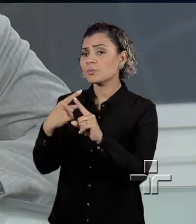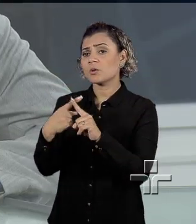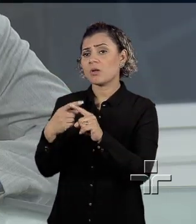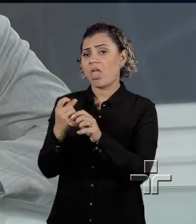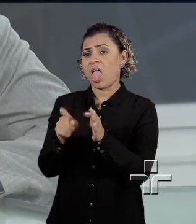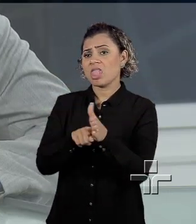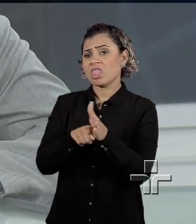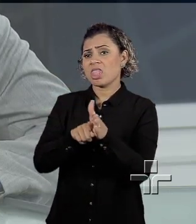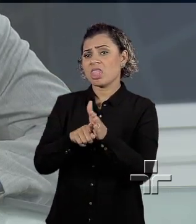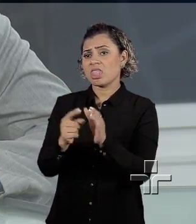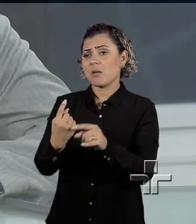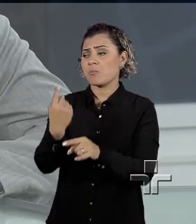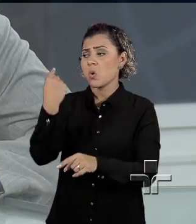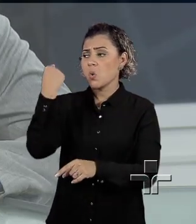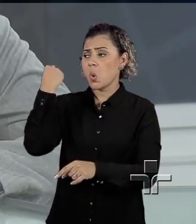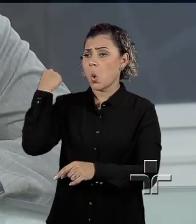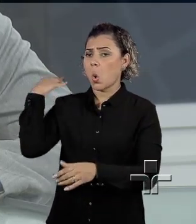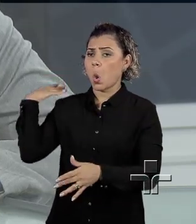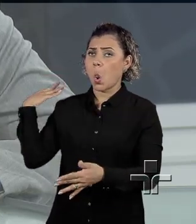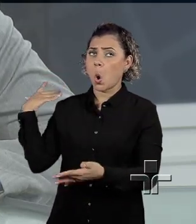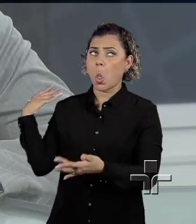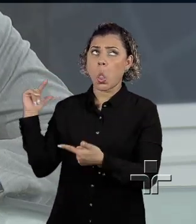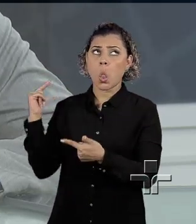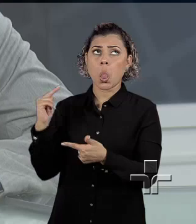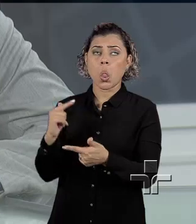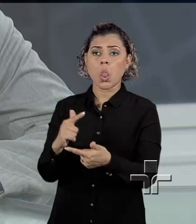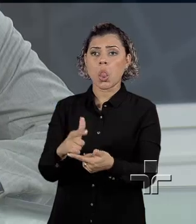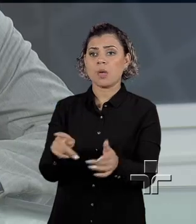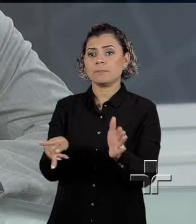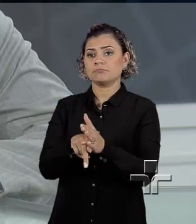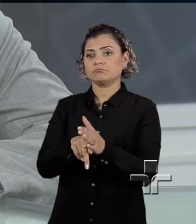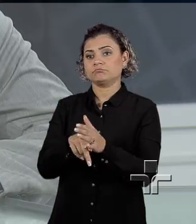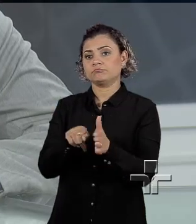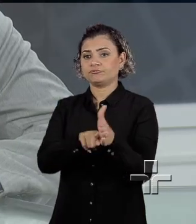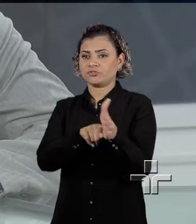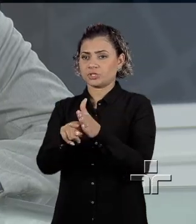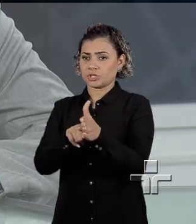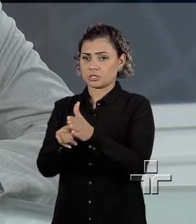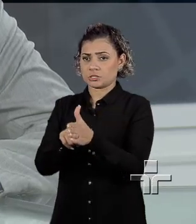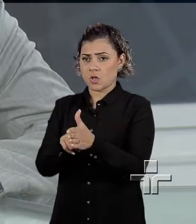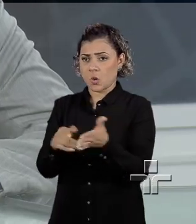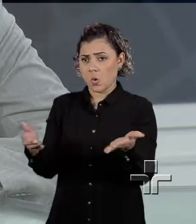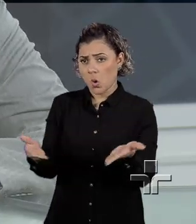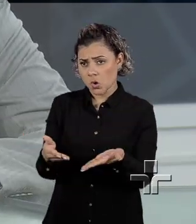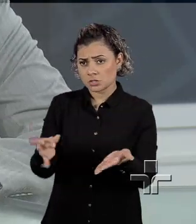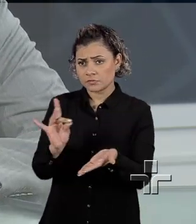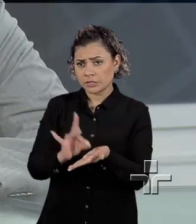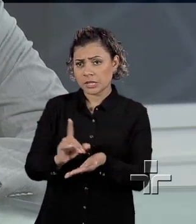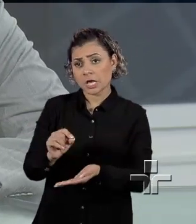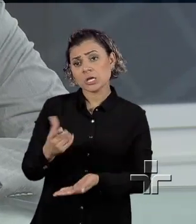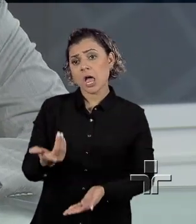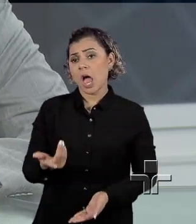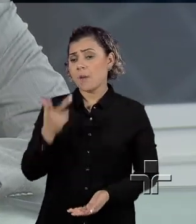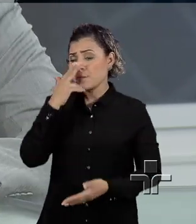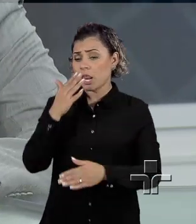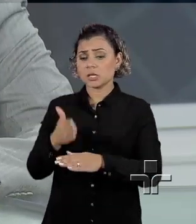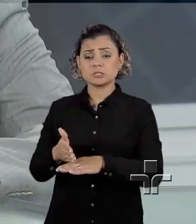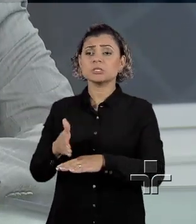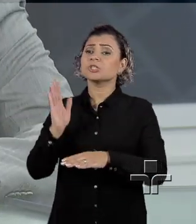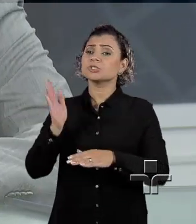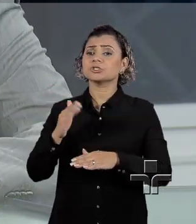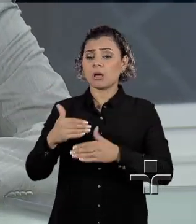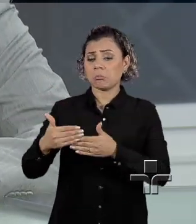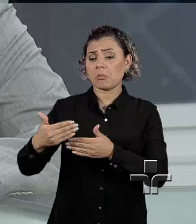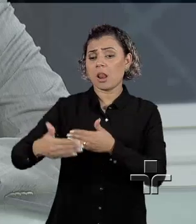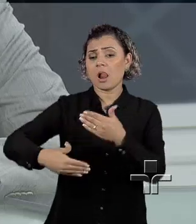investigação. A pré-história. Enquanto nós estamos vivenciando a pós-história, a BIM está lá na